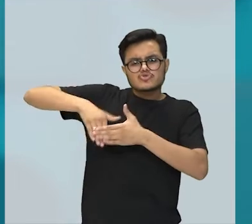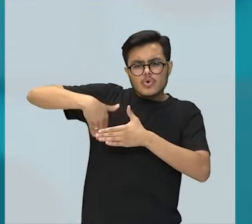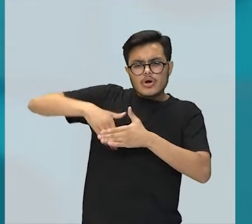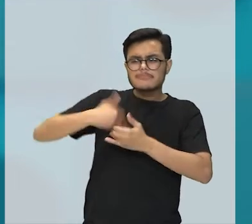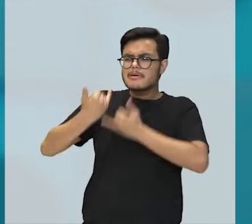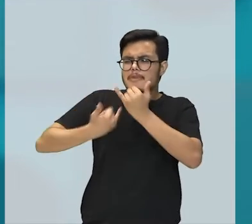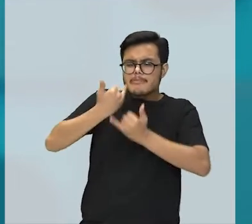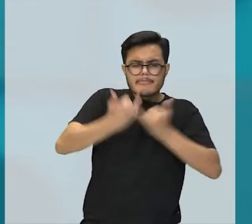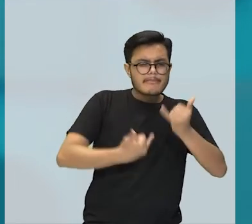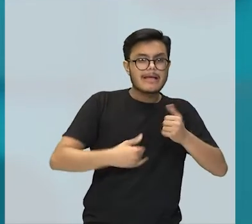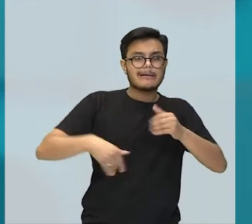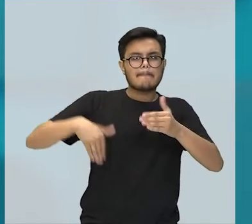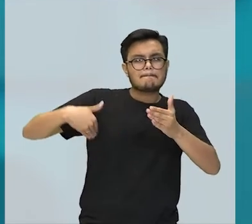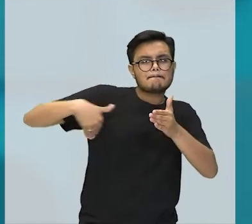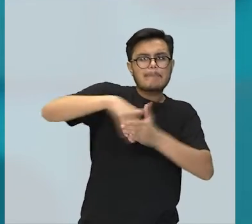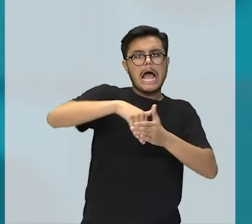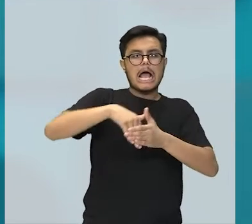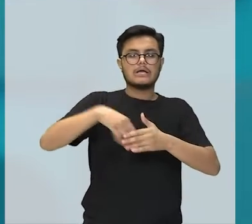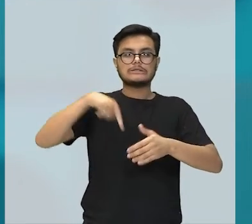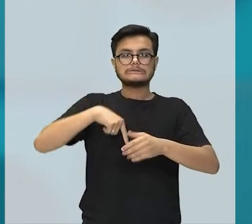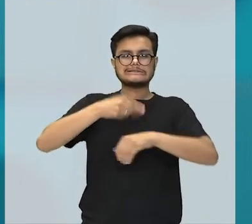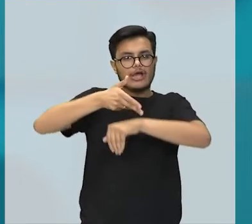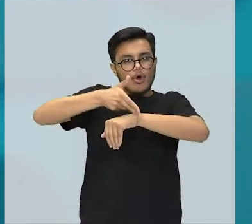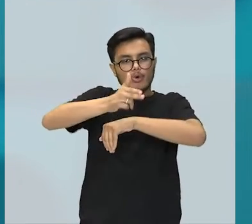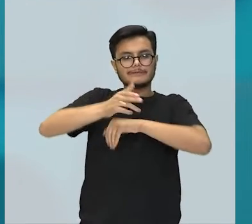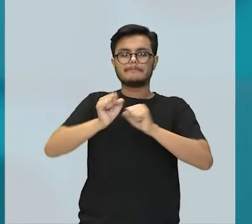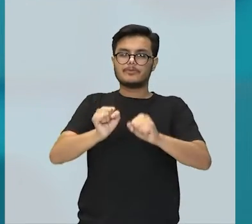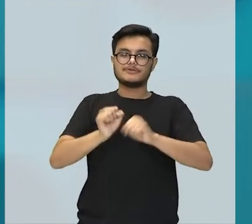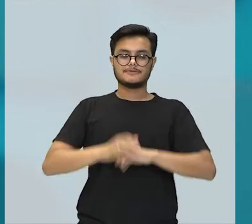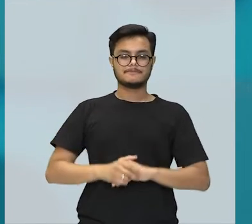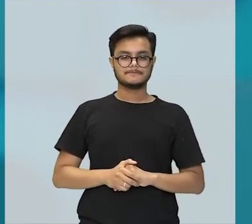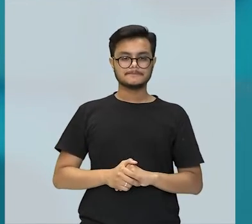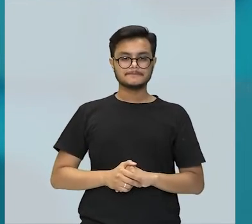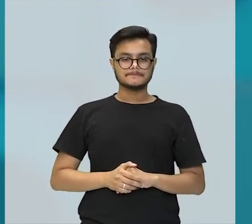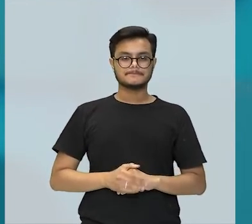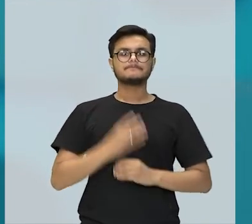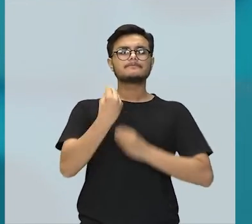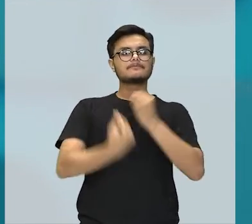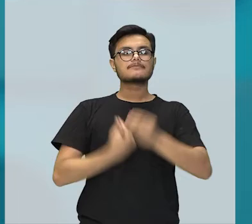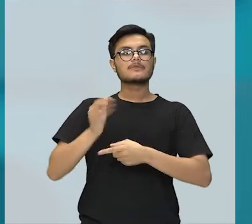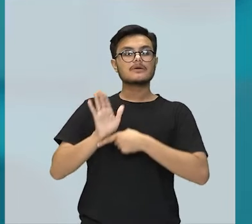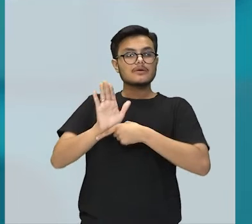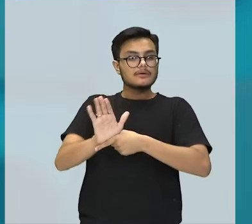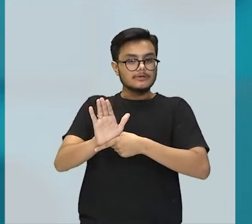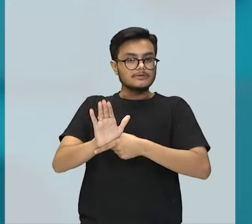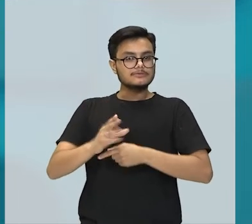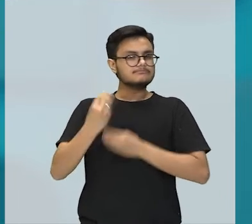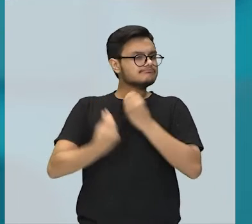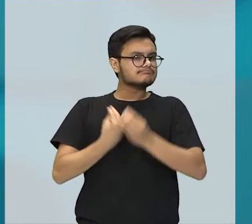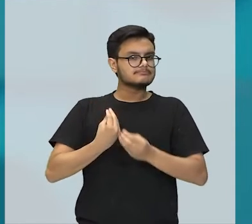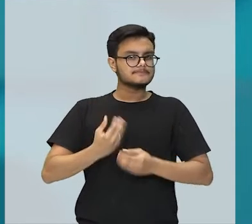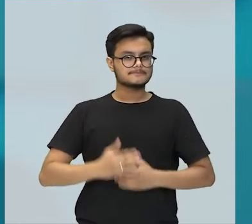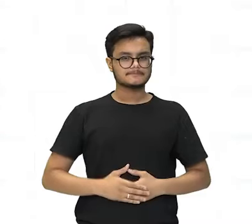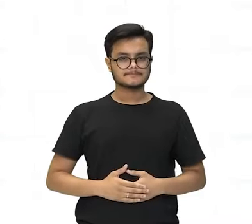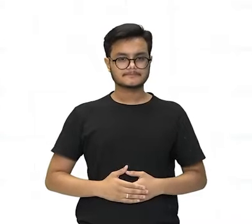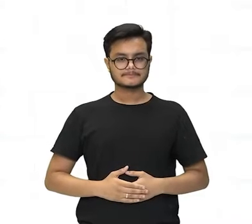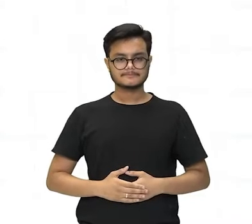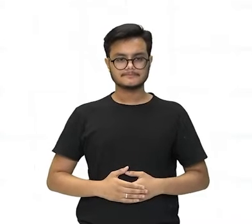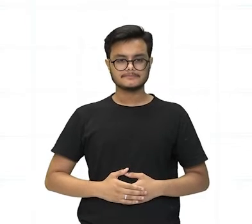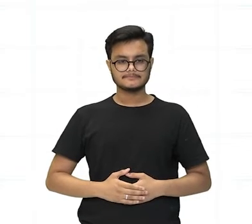numa pancada ocorra o corte, certo? E aí, quais são os primeiros socorros? Vamos